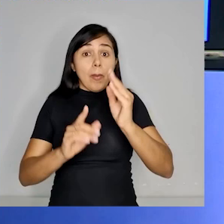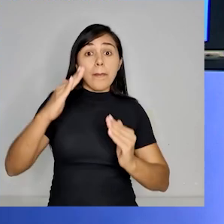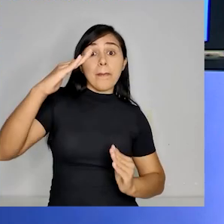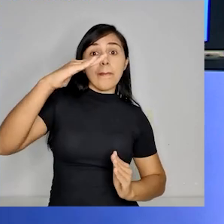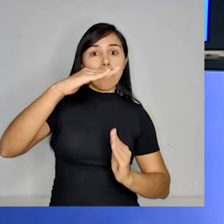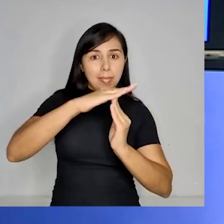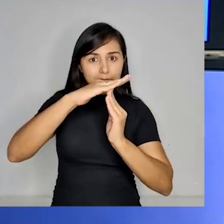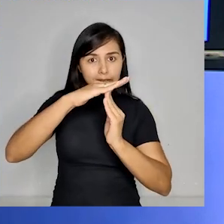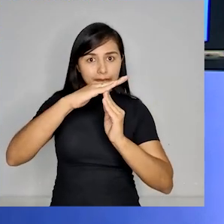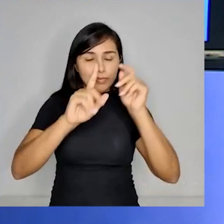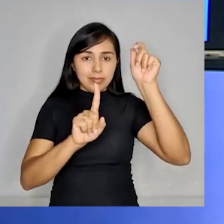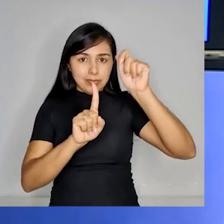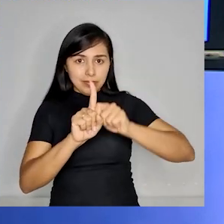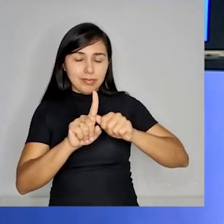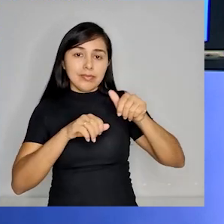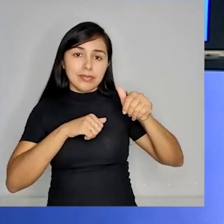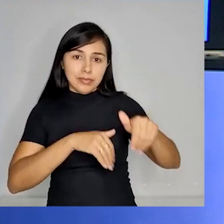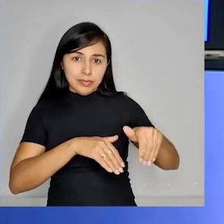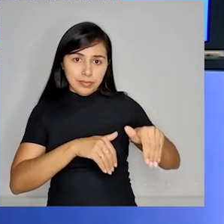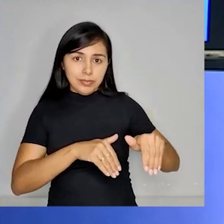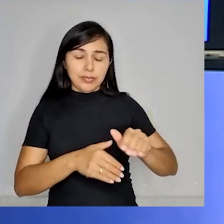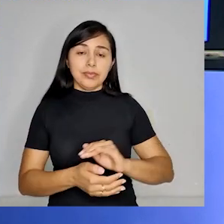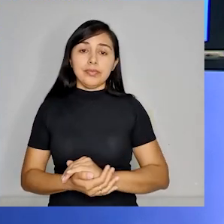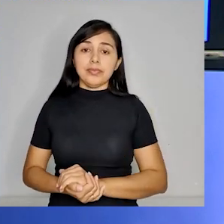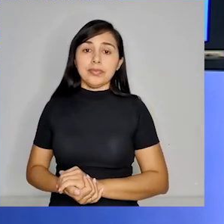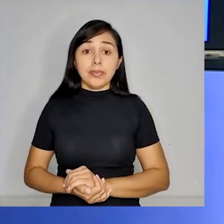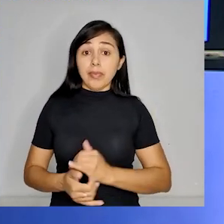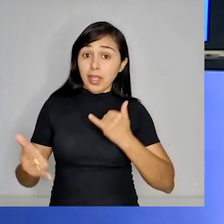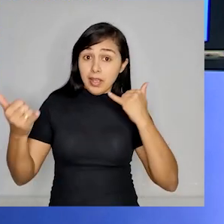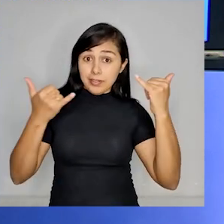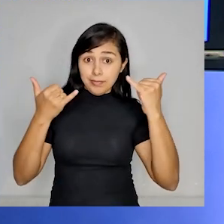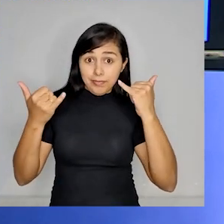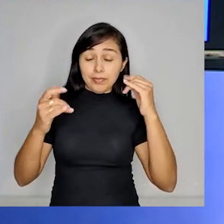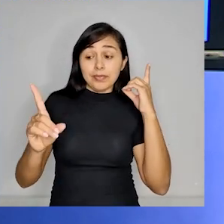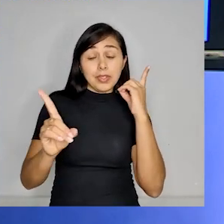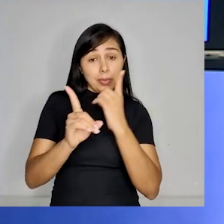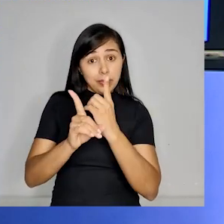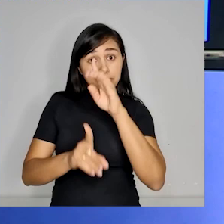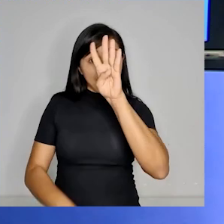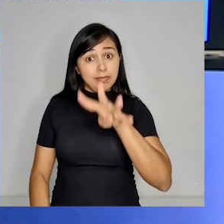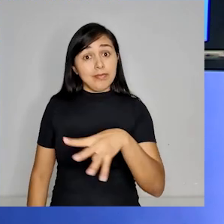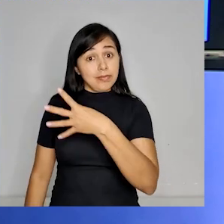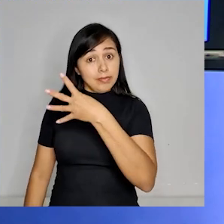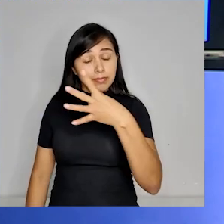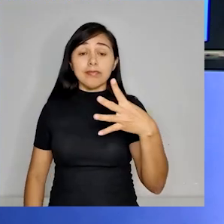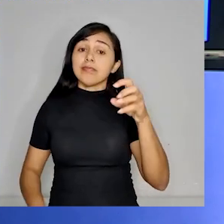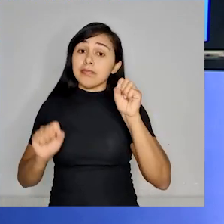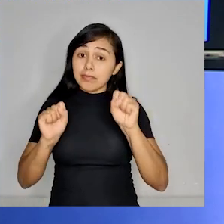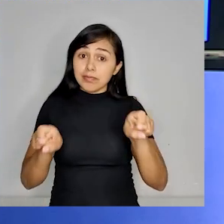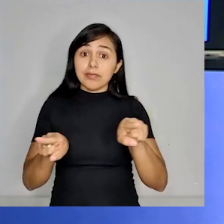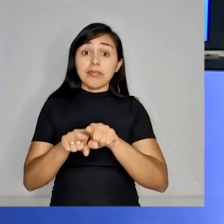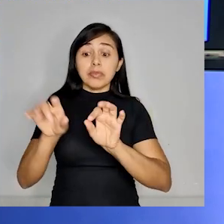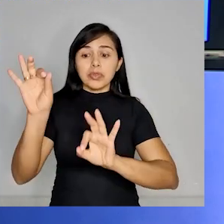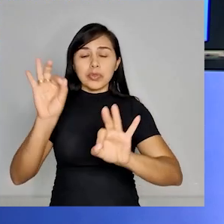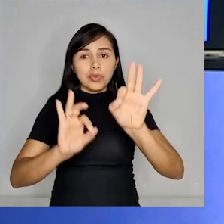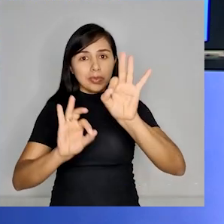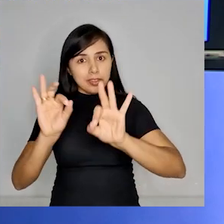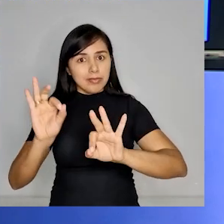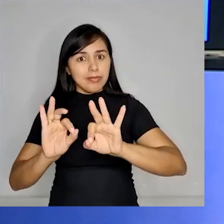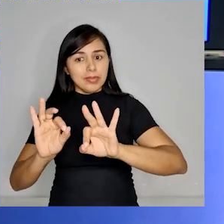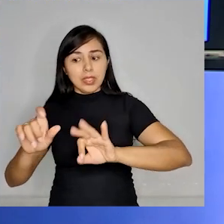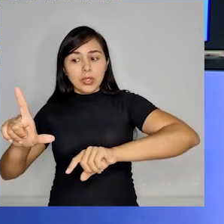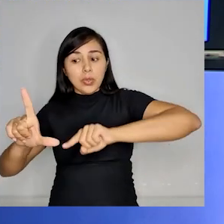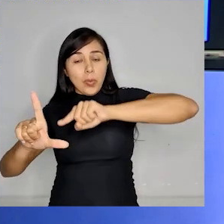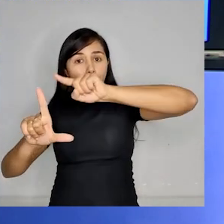E essas informações da tabela, elas podem ser colocadas também num gráfico de linhas, né? A gente consegue observar